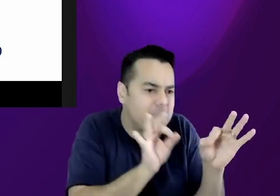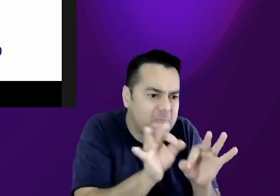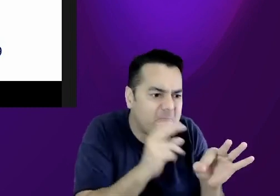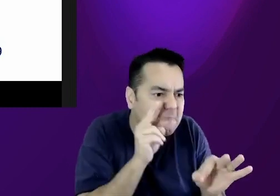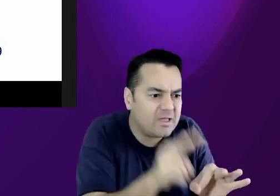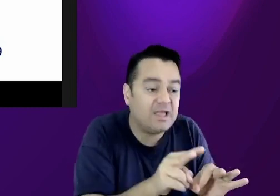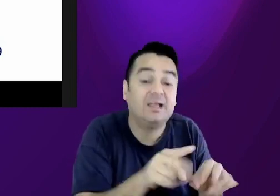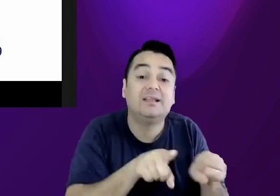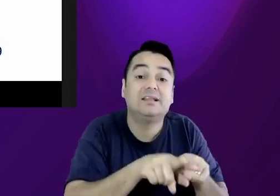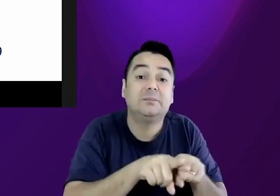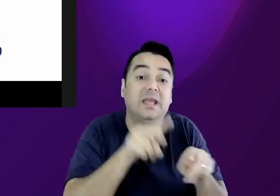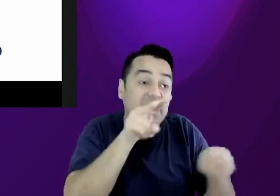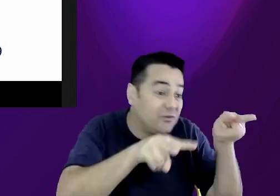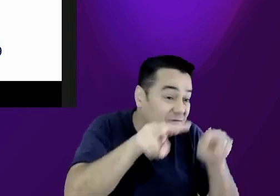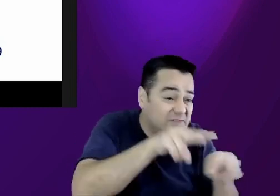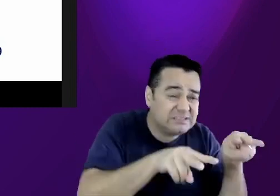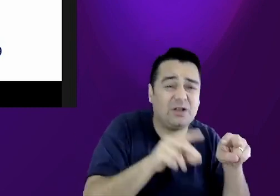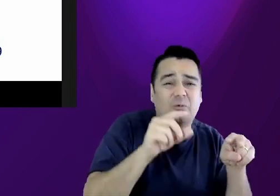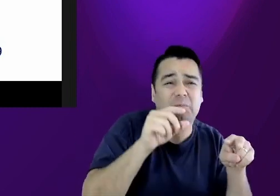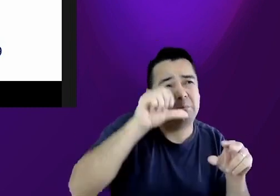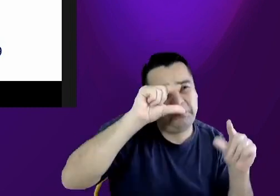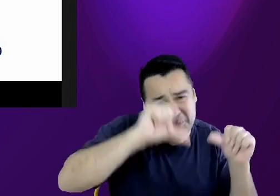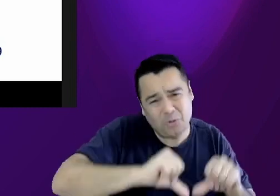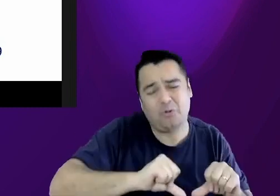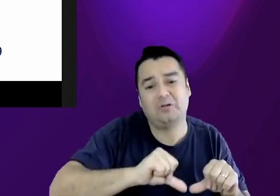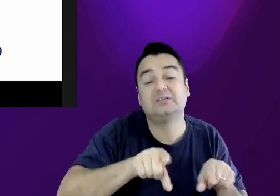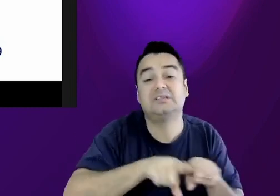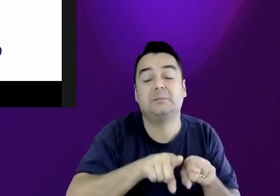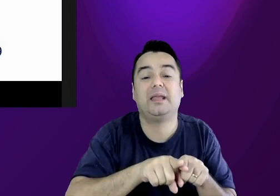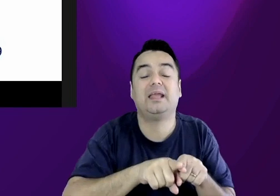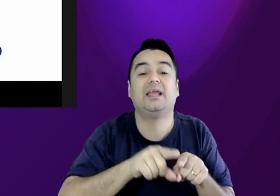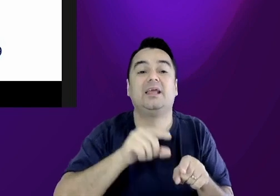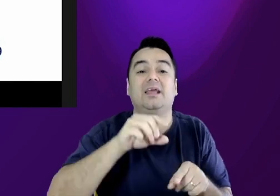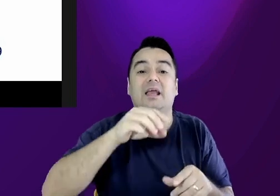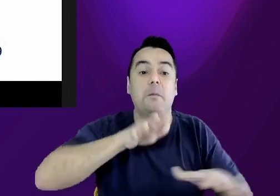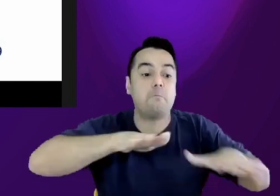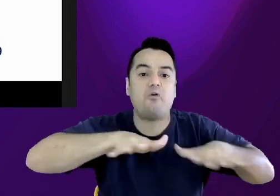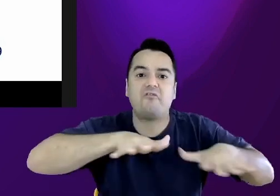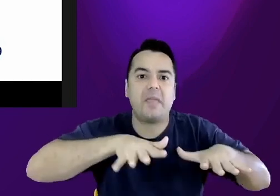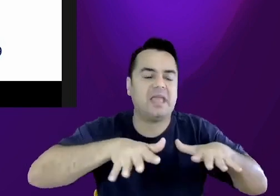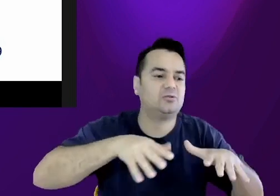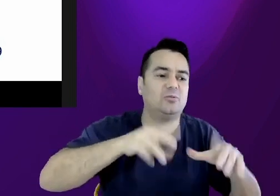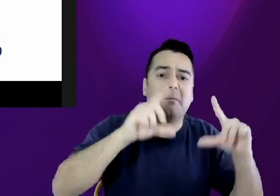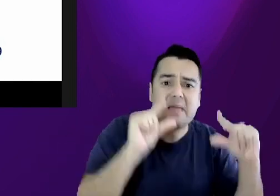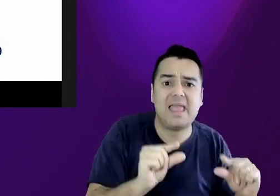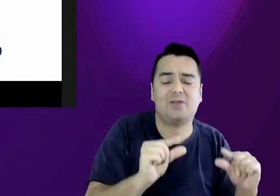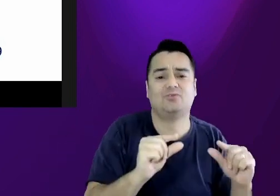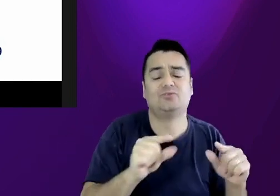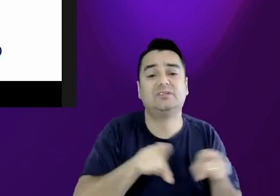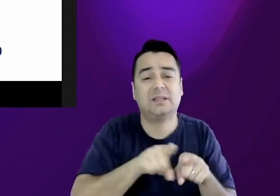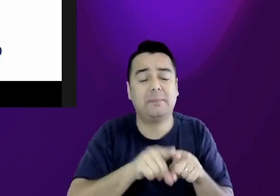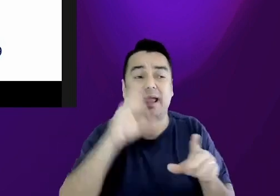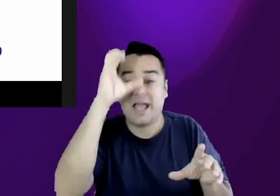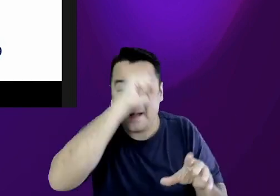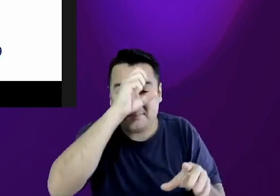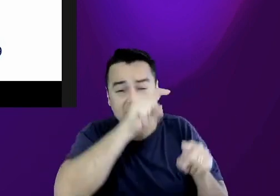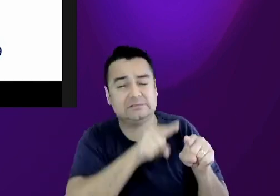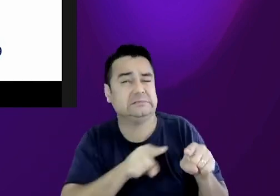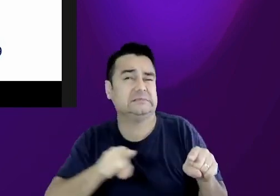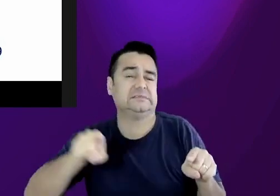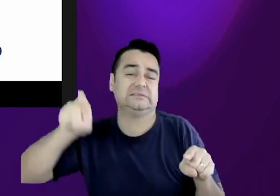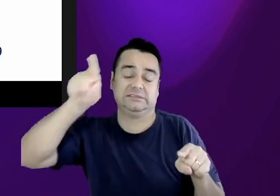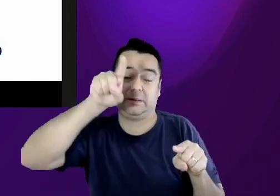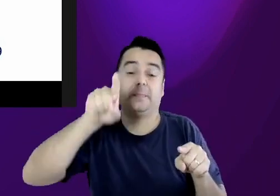dimensões, nós temos restrição de movimentos, uma curva de aprendizado longa e árdua, e os 2